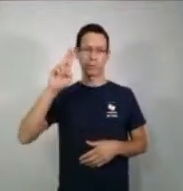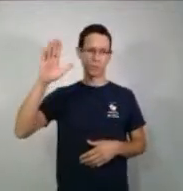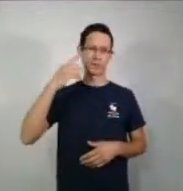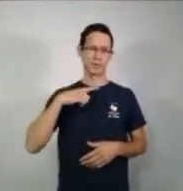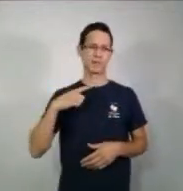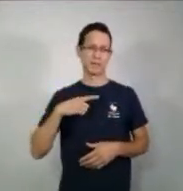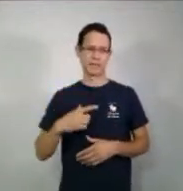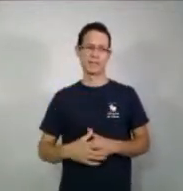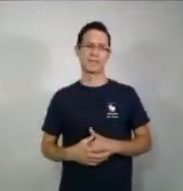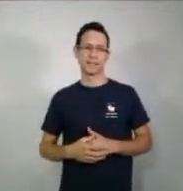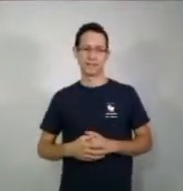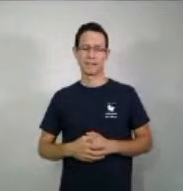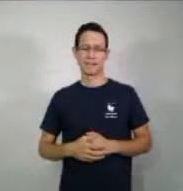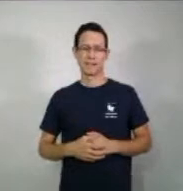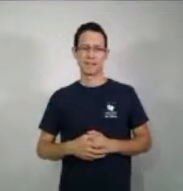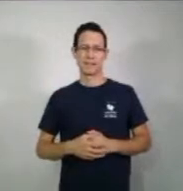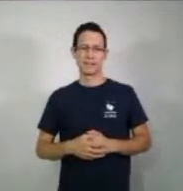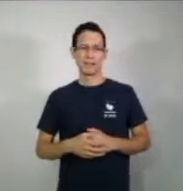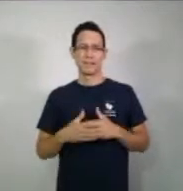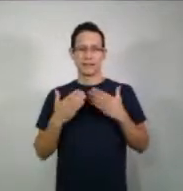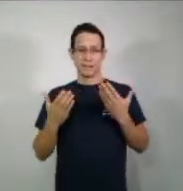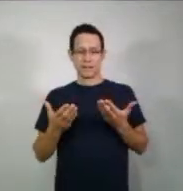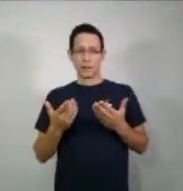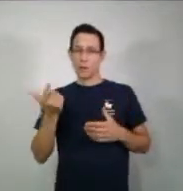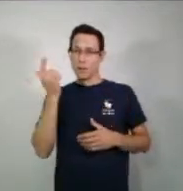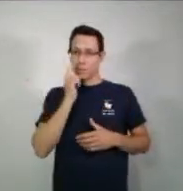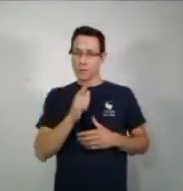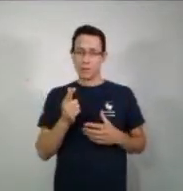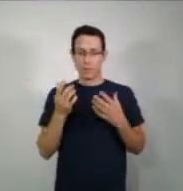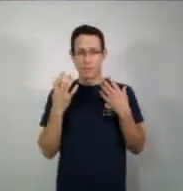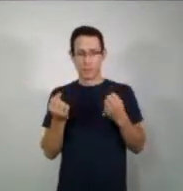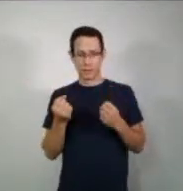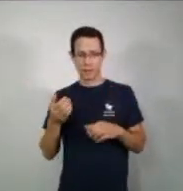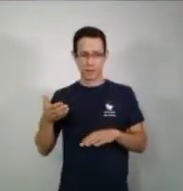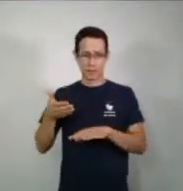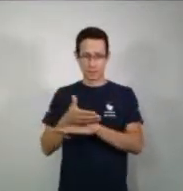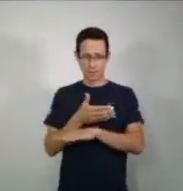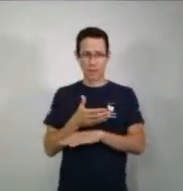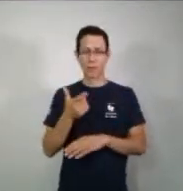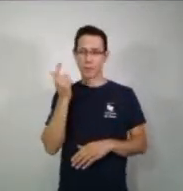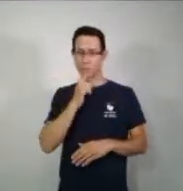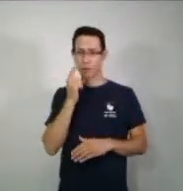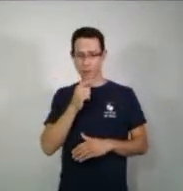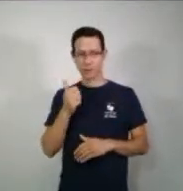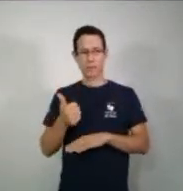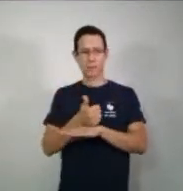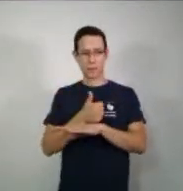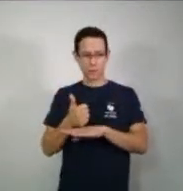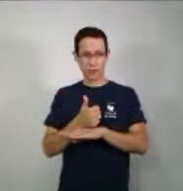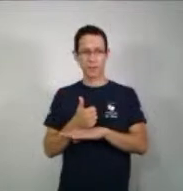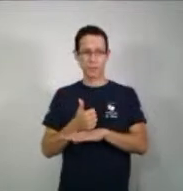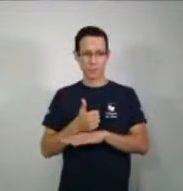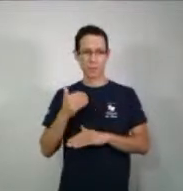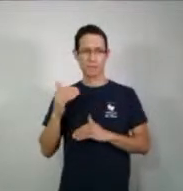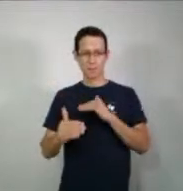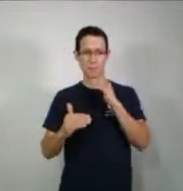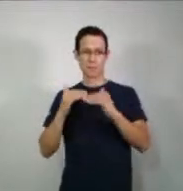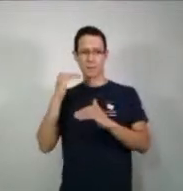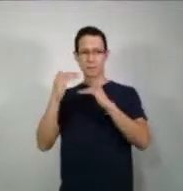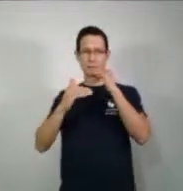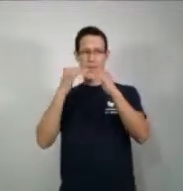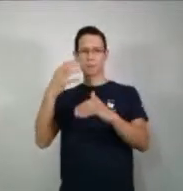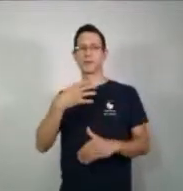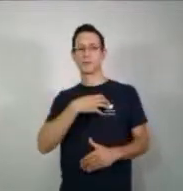O fato dele estar aqui, ter sido bem recebido, ter construído, né, uma carreira, família e tudo mais, ele realmente se